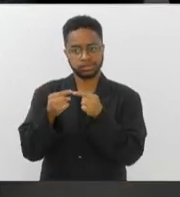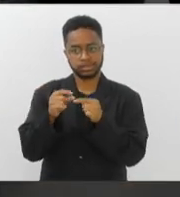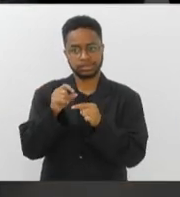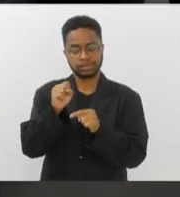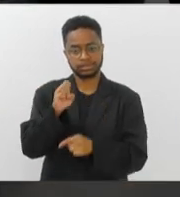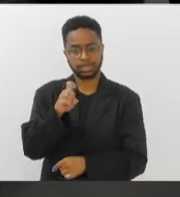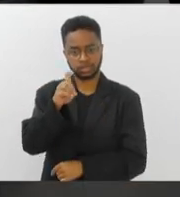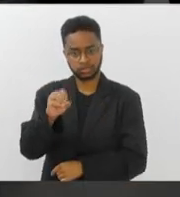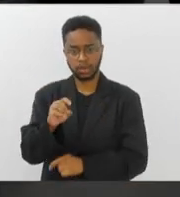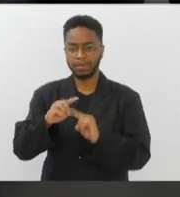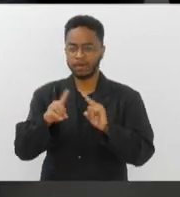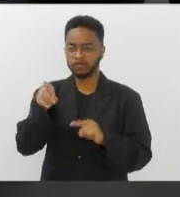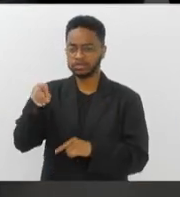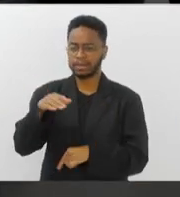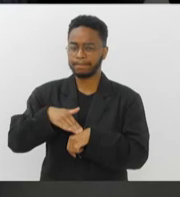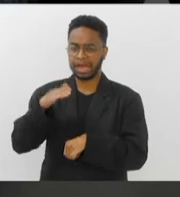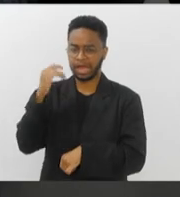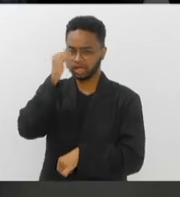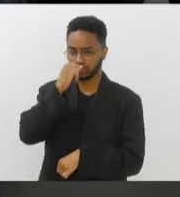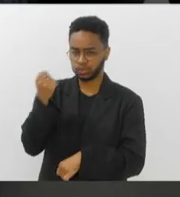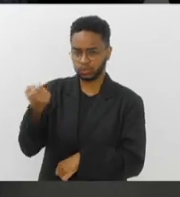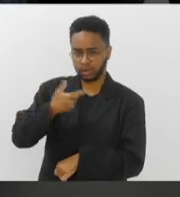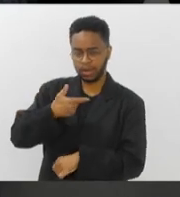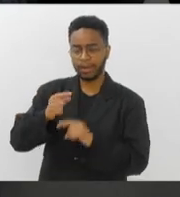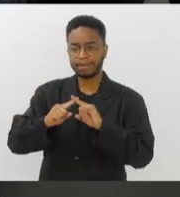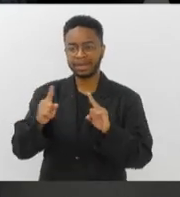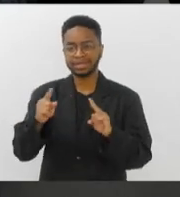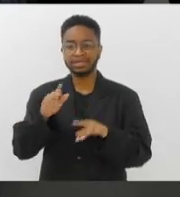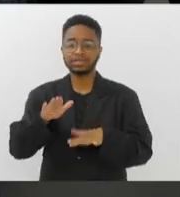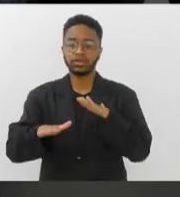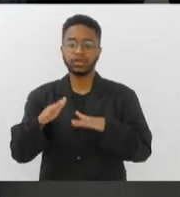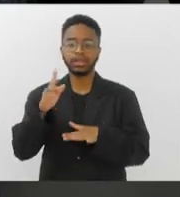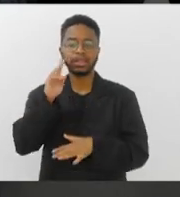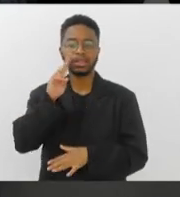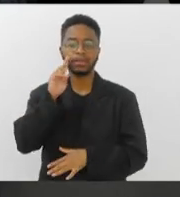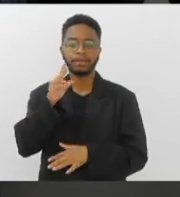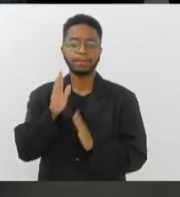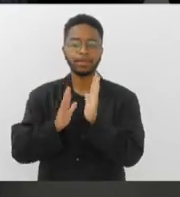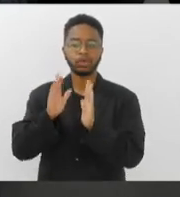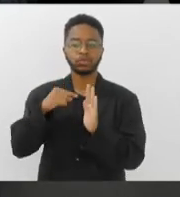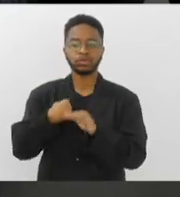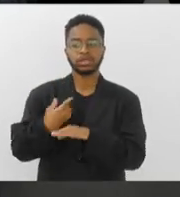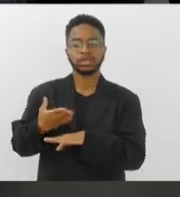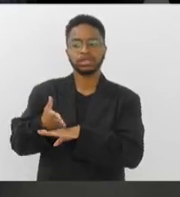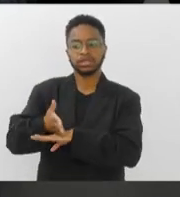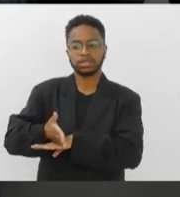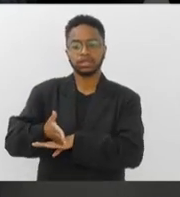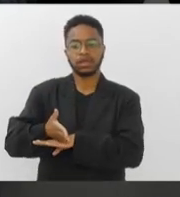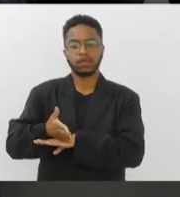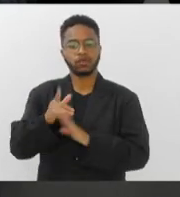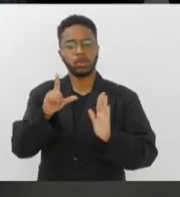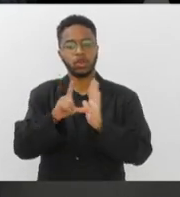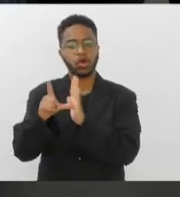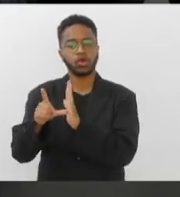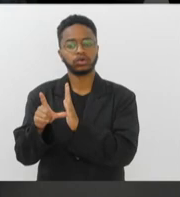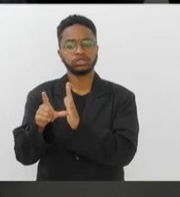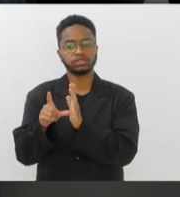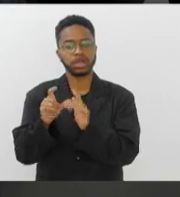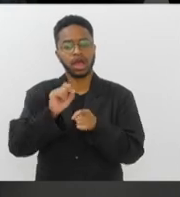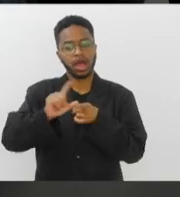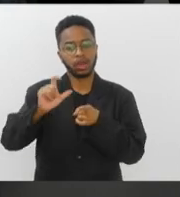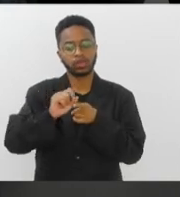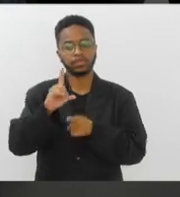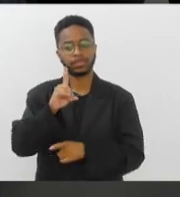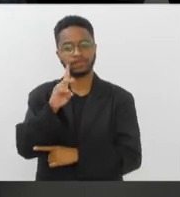antigo do que eu, deve ter pego uma época que a gente entrava nas videolocadoras e você tinha toda a parte que as crianças podiam